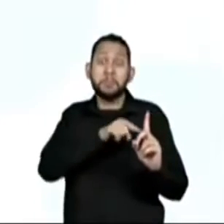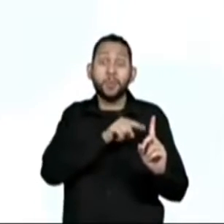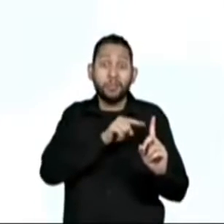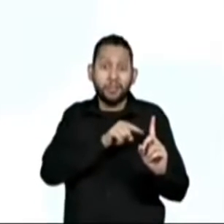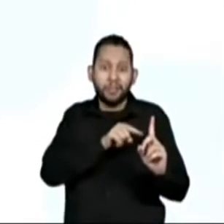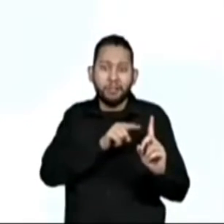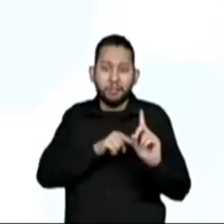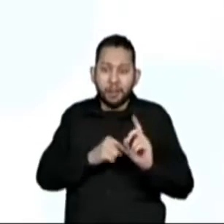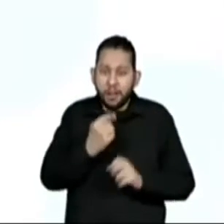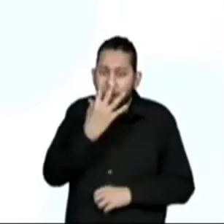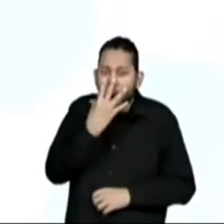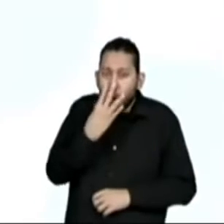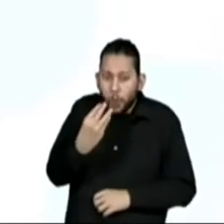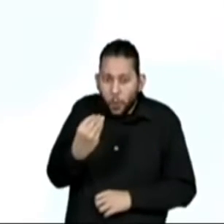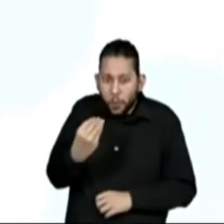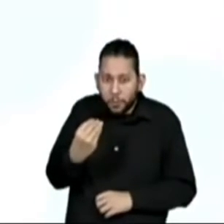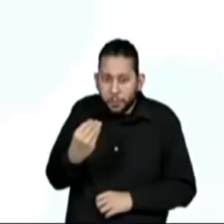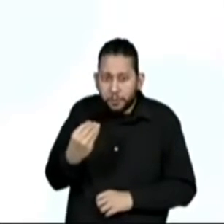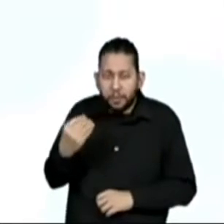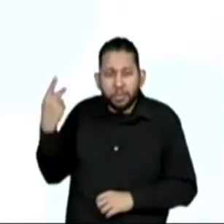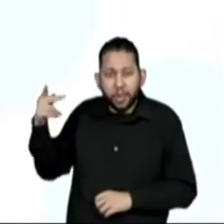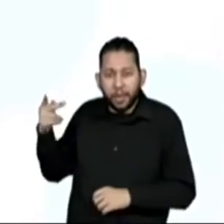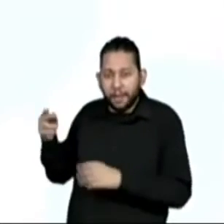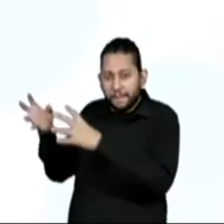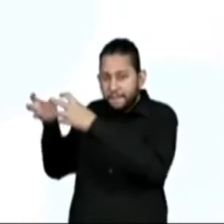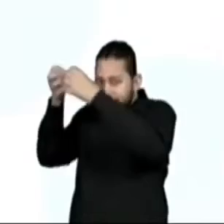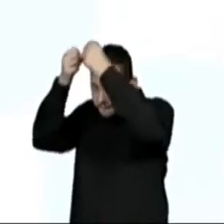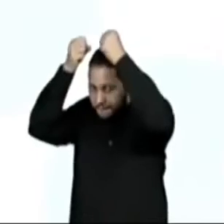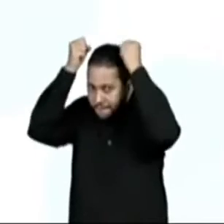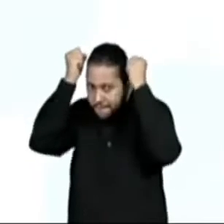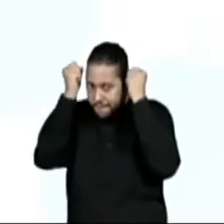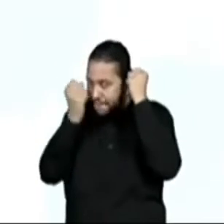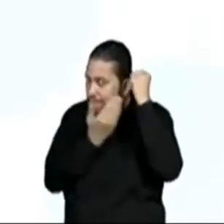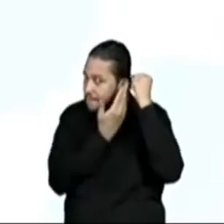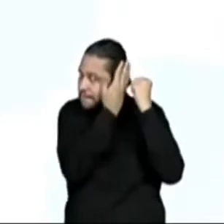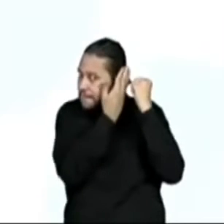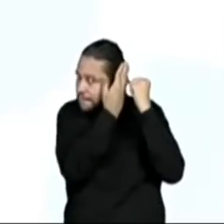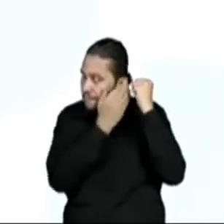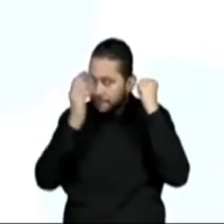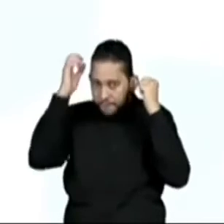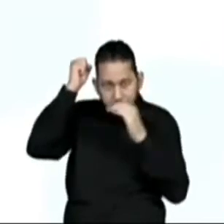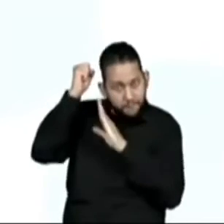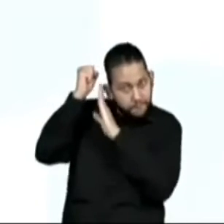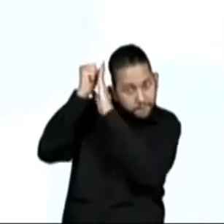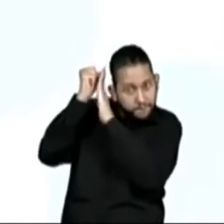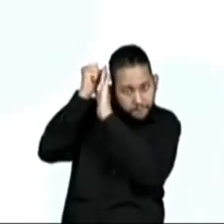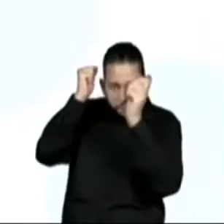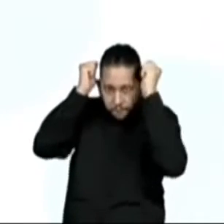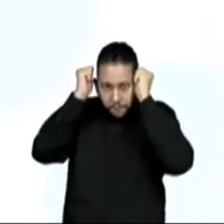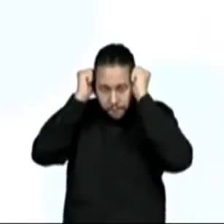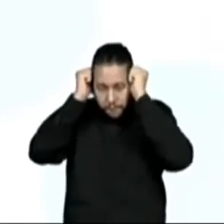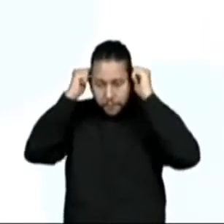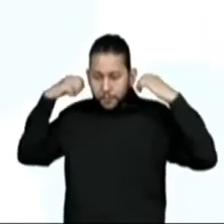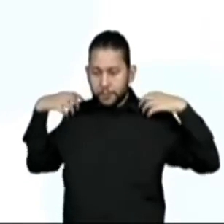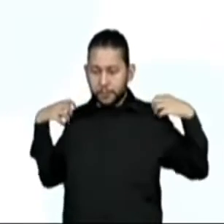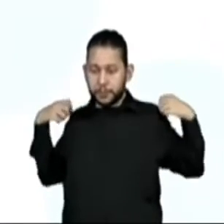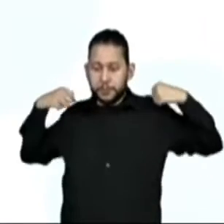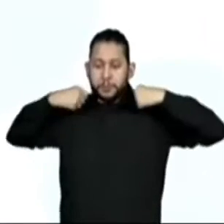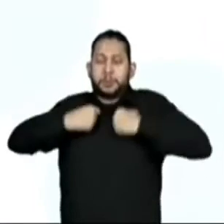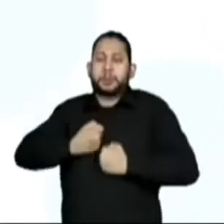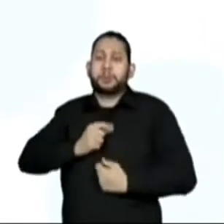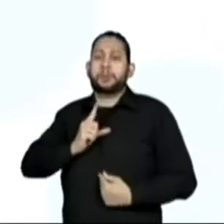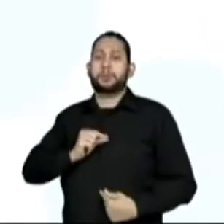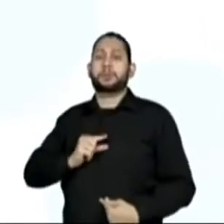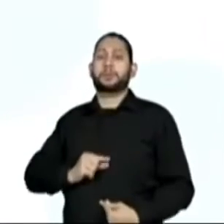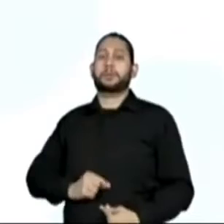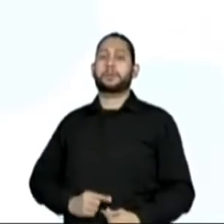Exatamente. Então, a primeira coisa, ela já faz uma pergunta, né? Vovó, que olhos grandes você tem? E aí, o que